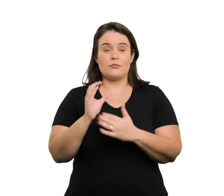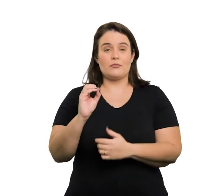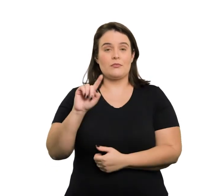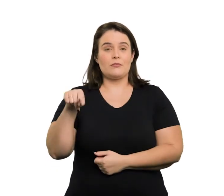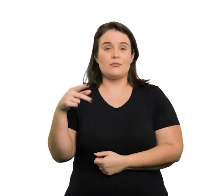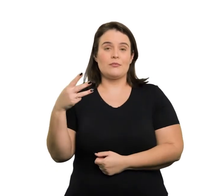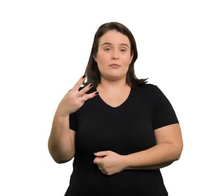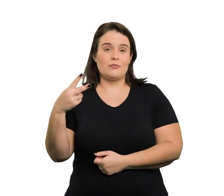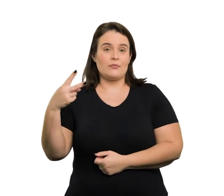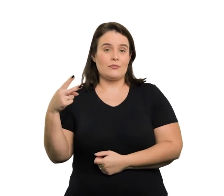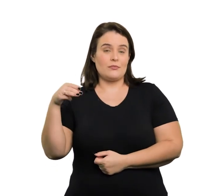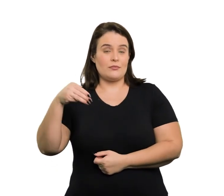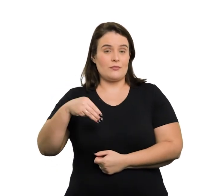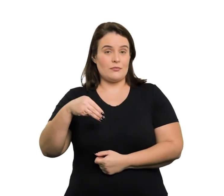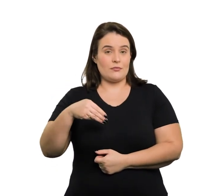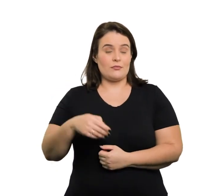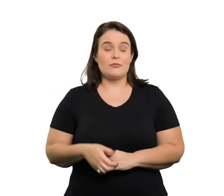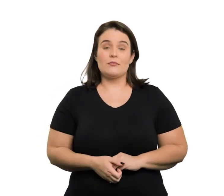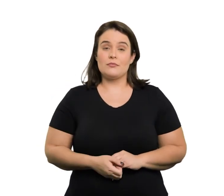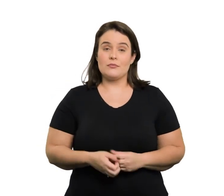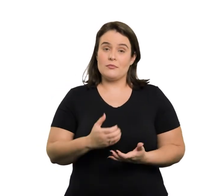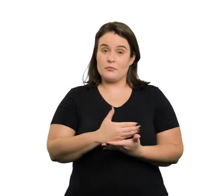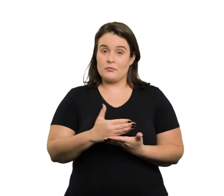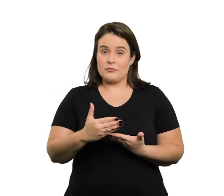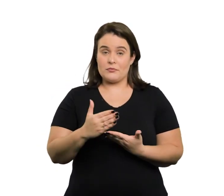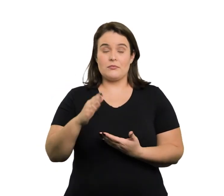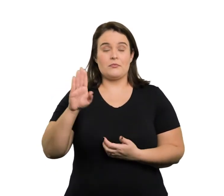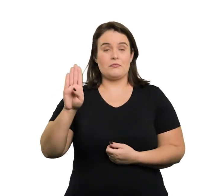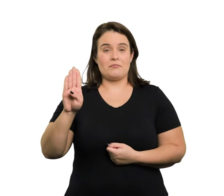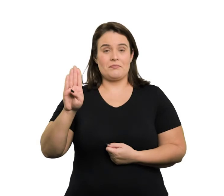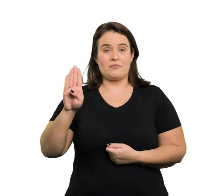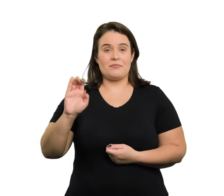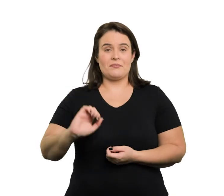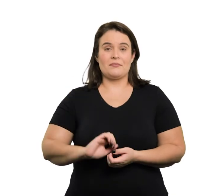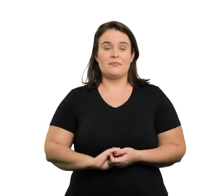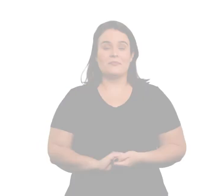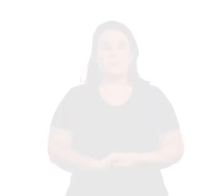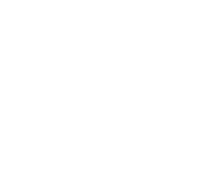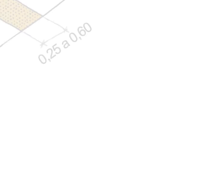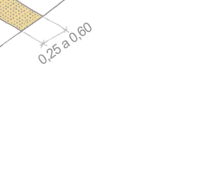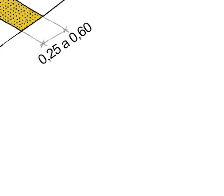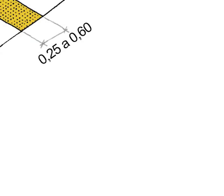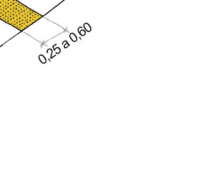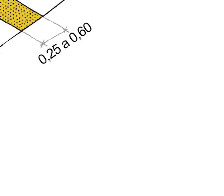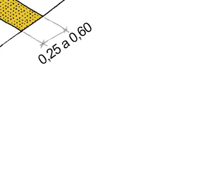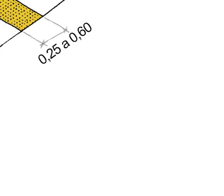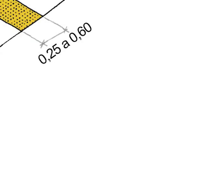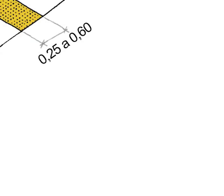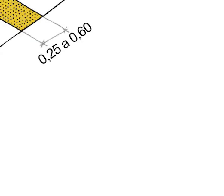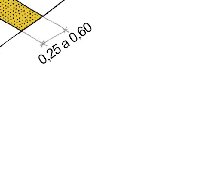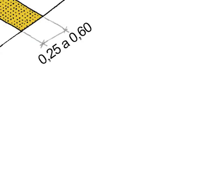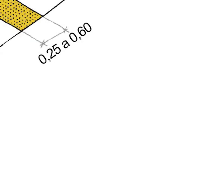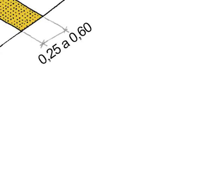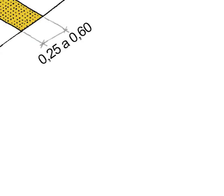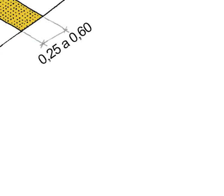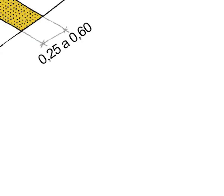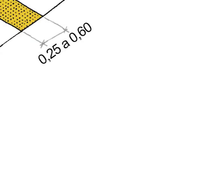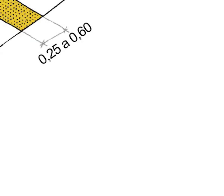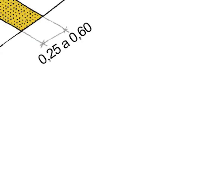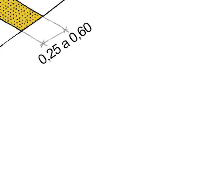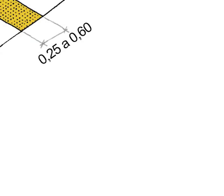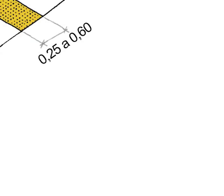0,25 metro a 0,32 metro do início do declive. A imagem